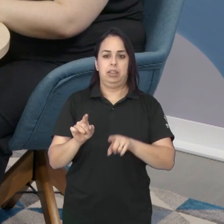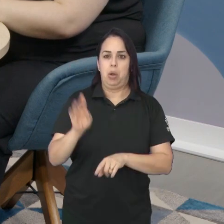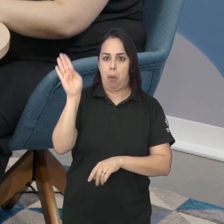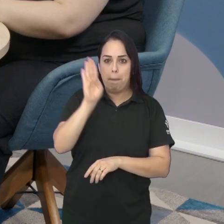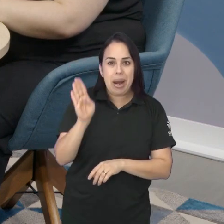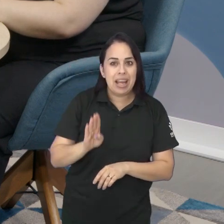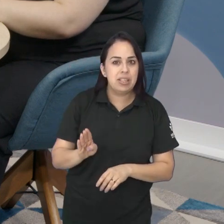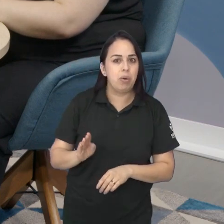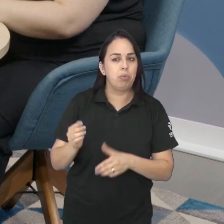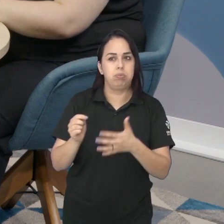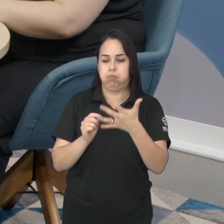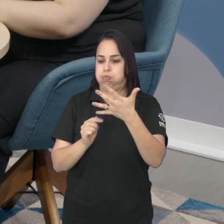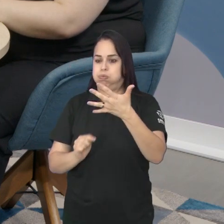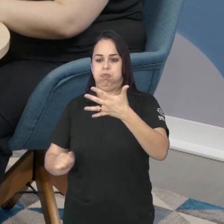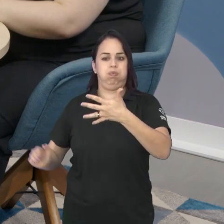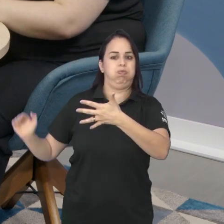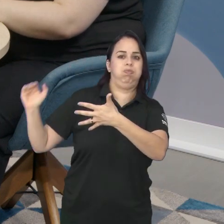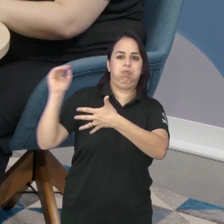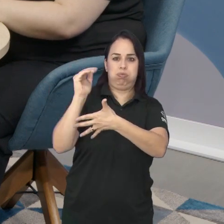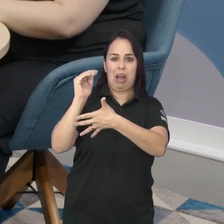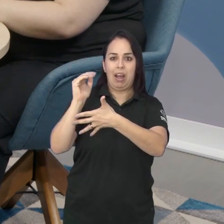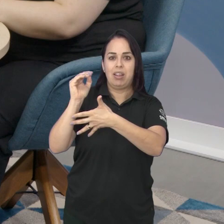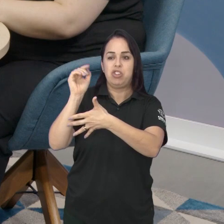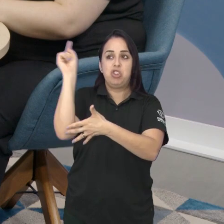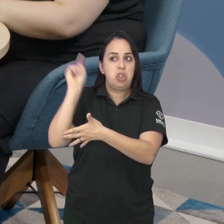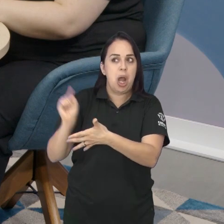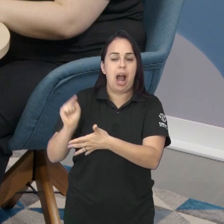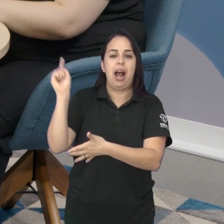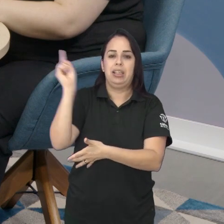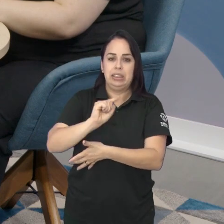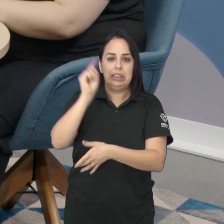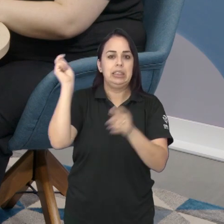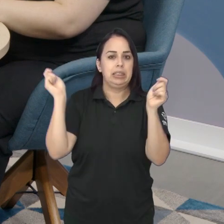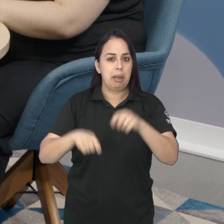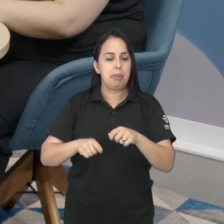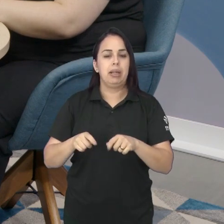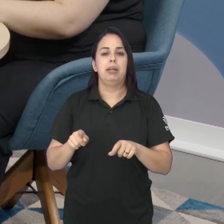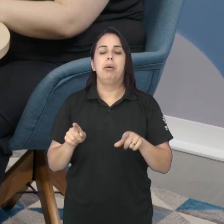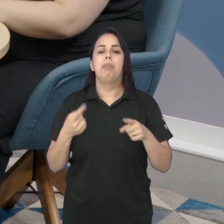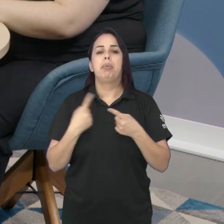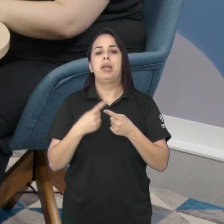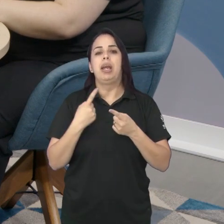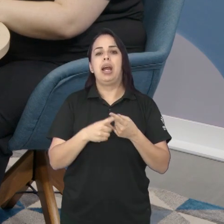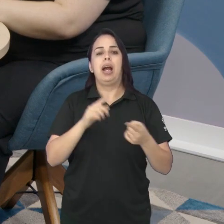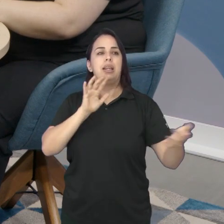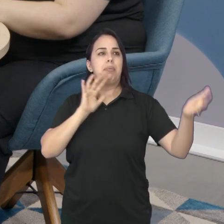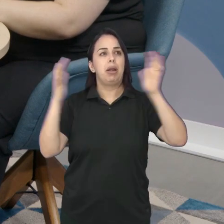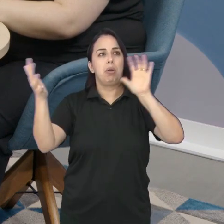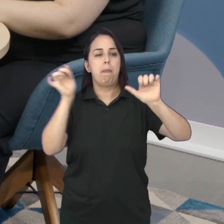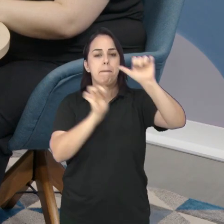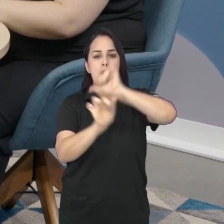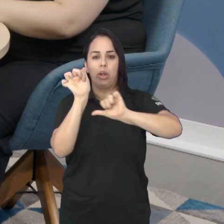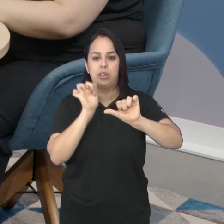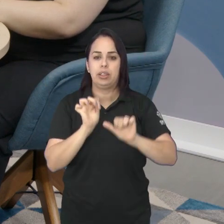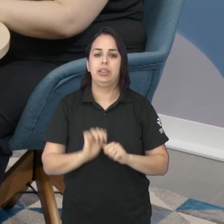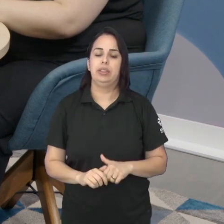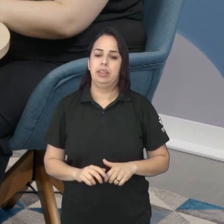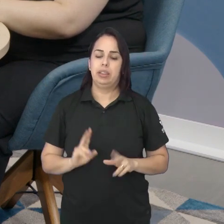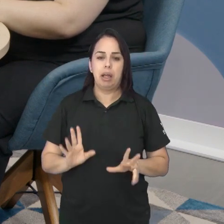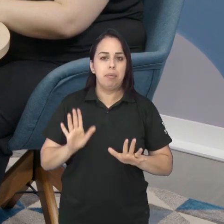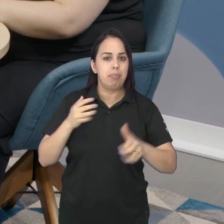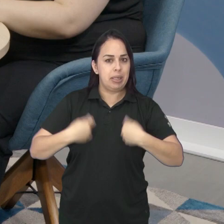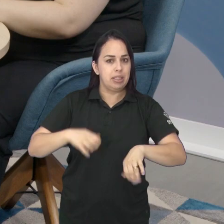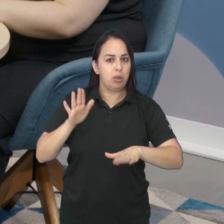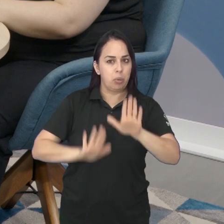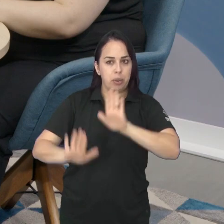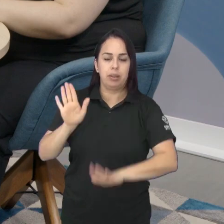tem raios. O Brasil é o campeão mundial, né? Justamente por estar numa região tropical do planeta, e tem que tomar